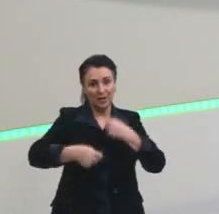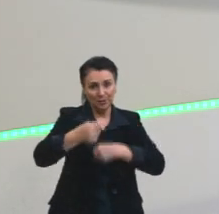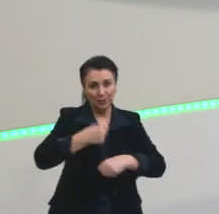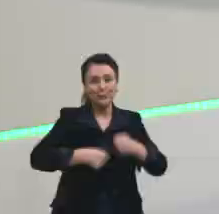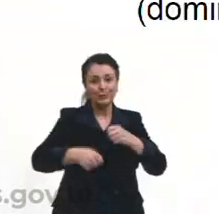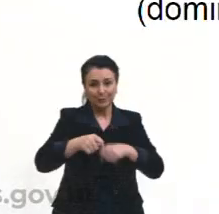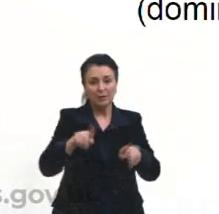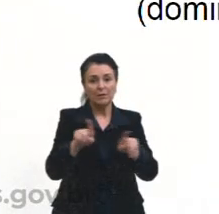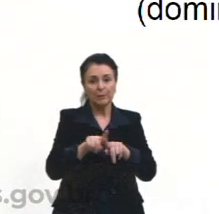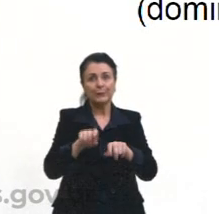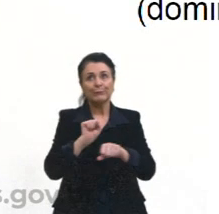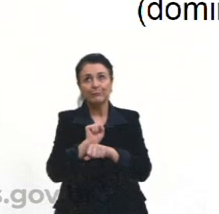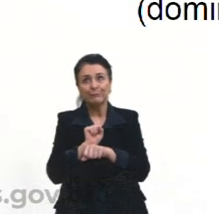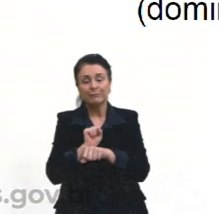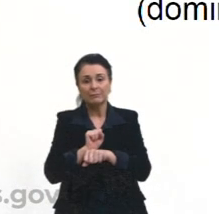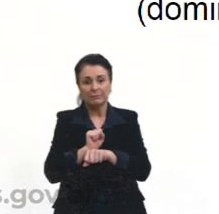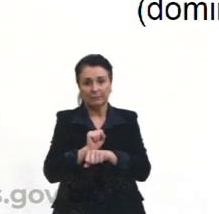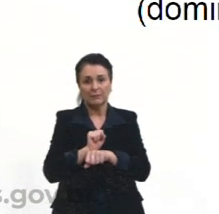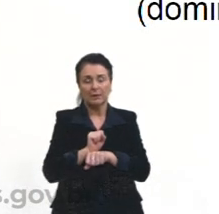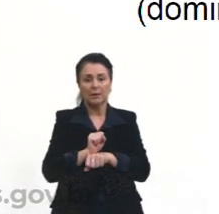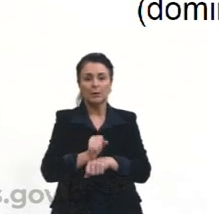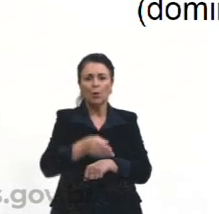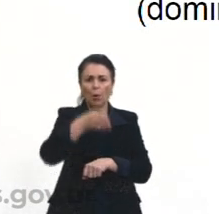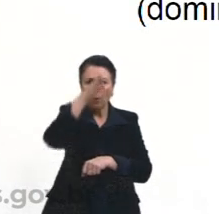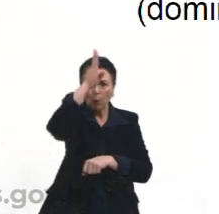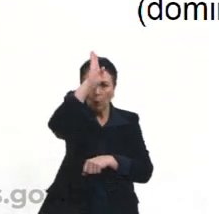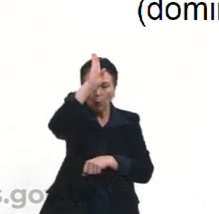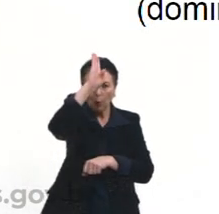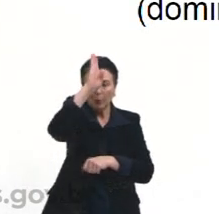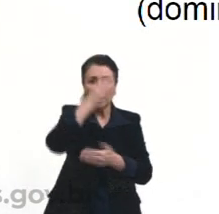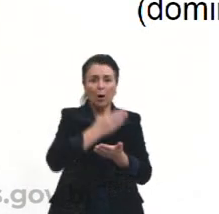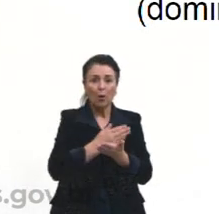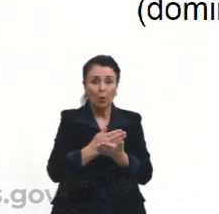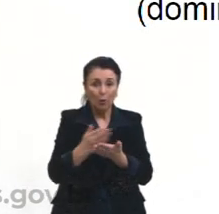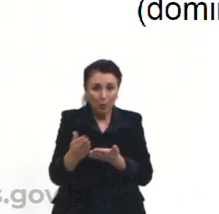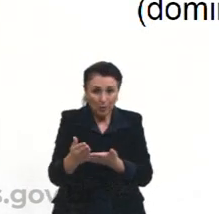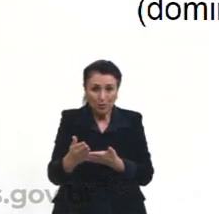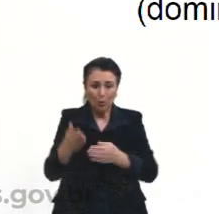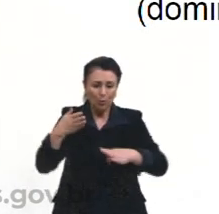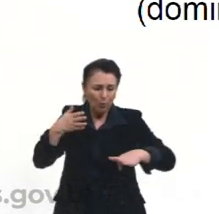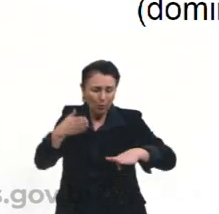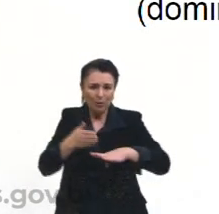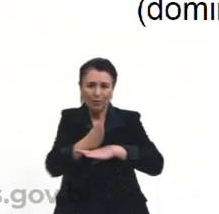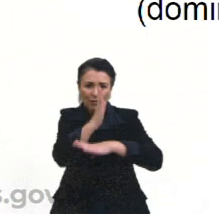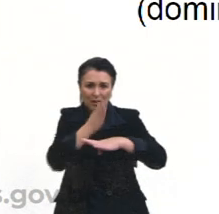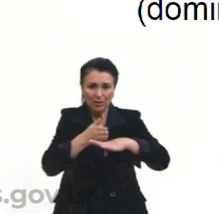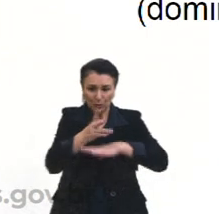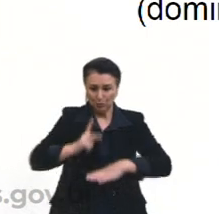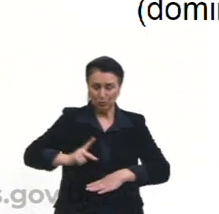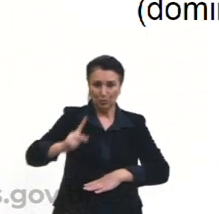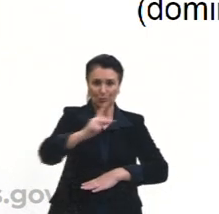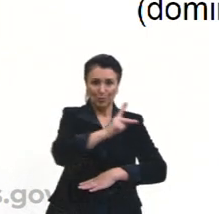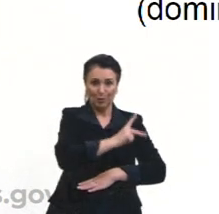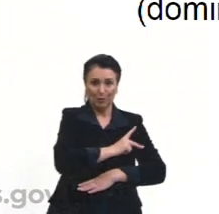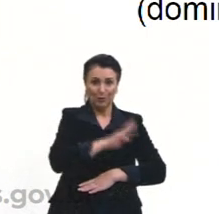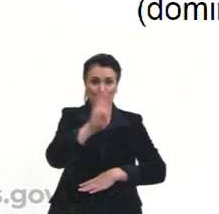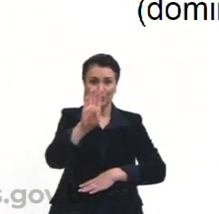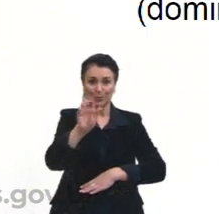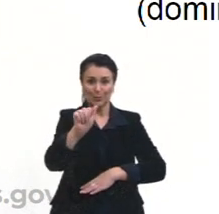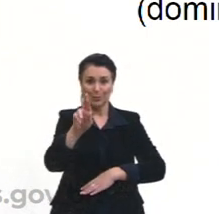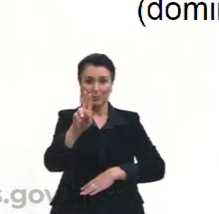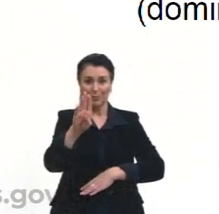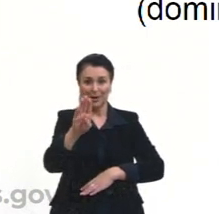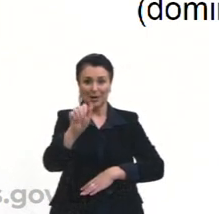parasse de certa forma e uma passou a sofrer invasões e saques nesses povos chamados de Bárbaros